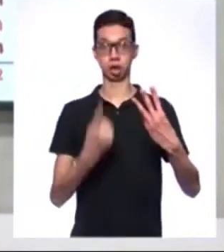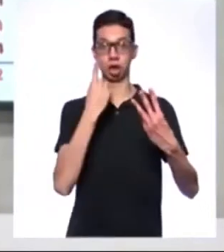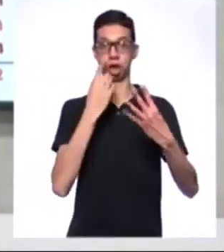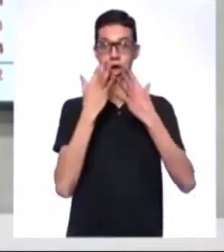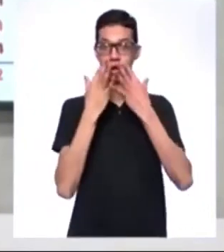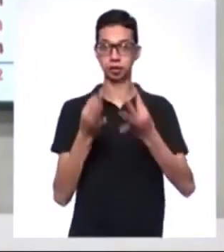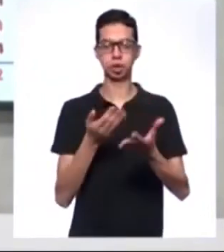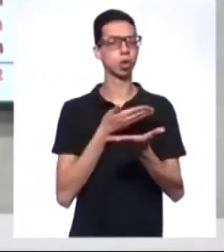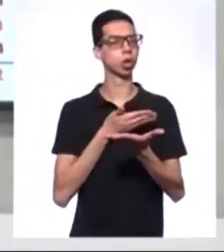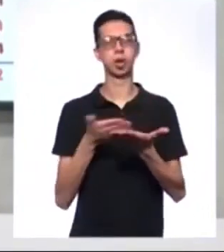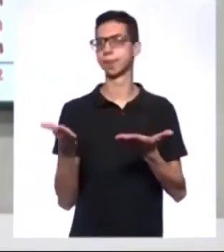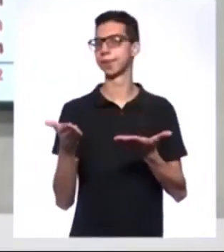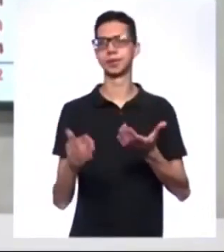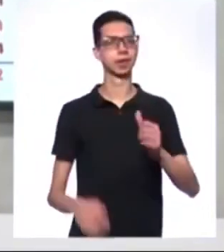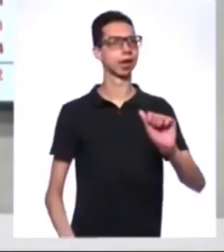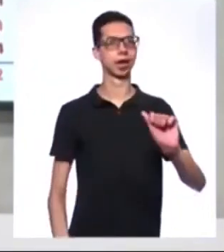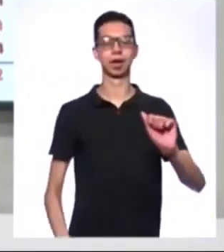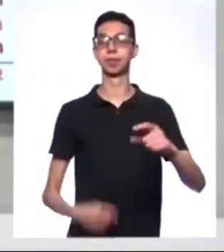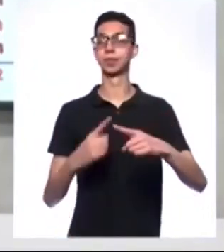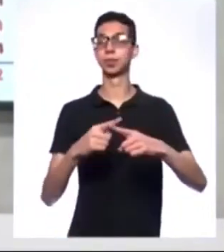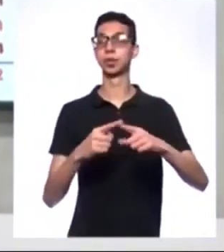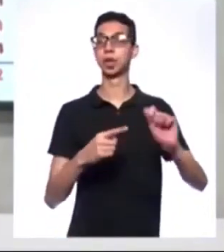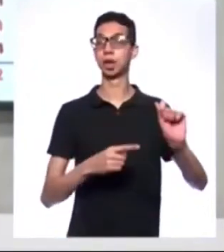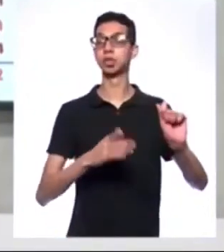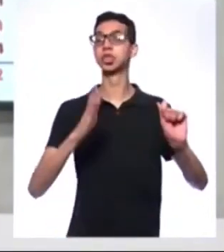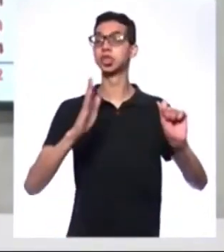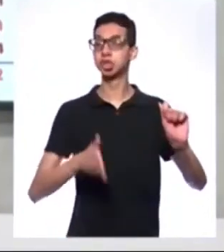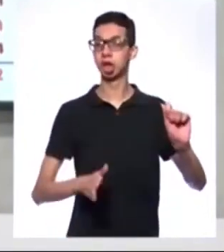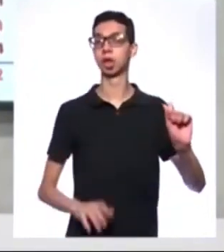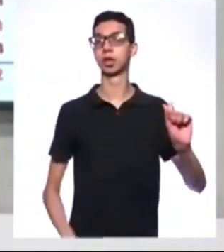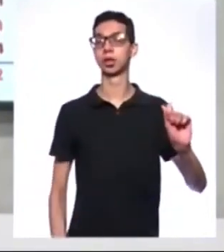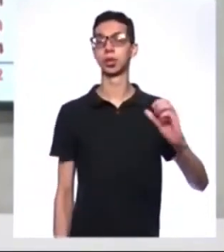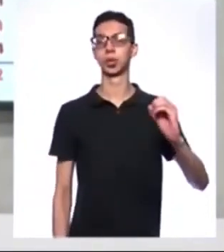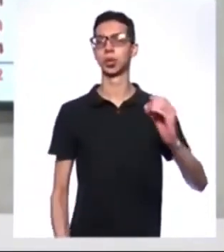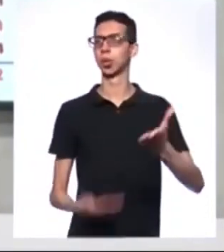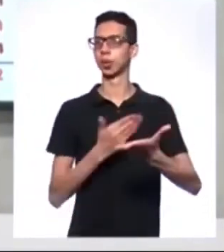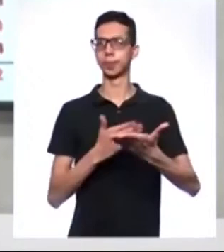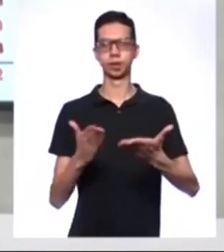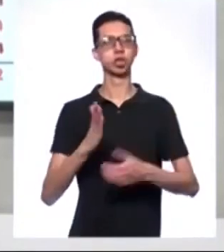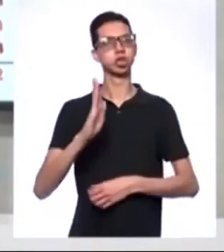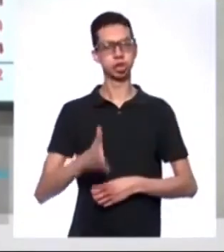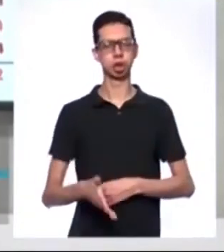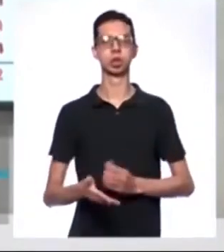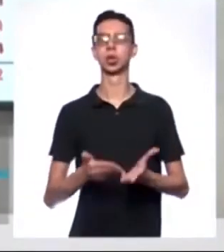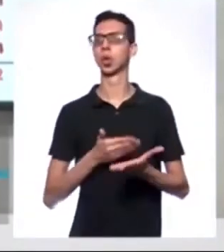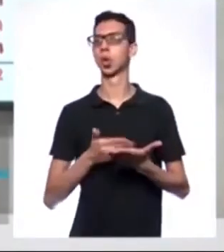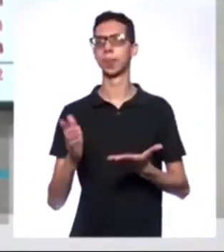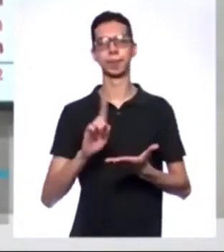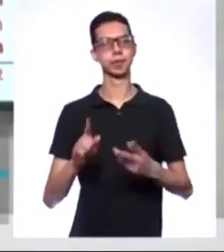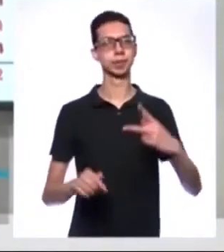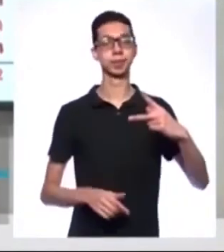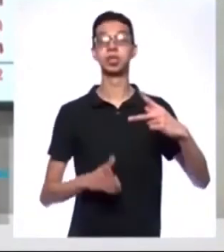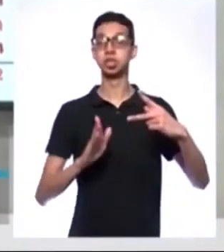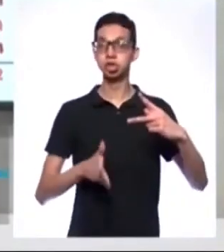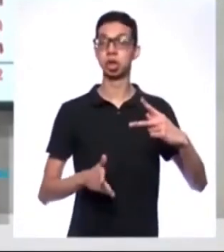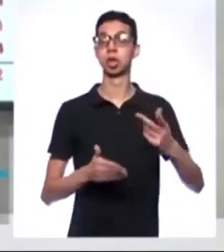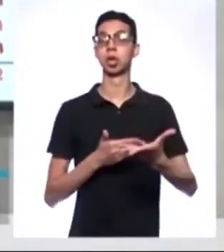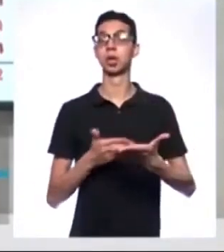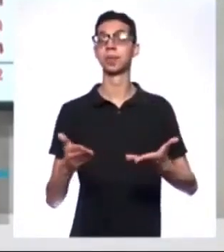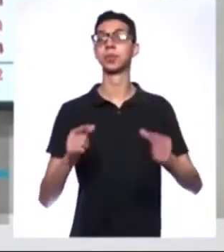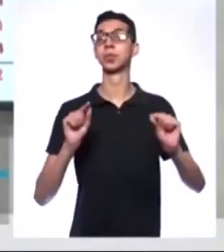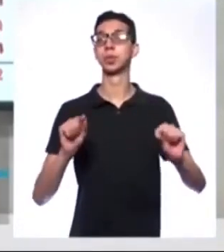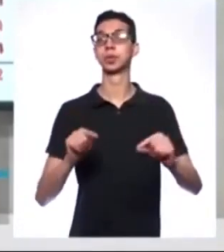não começa por a porque com a já foi Não começa com o já foi Não começa com P já foi